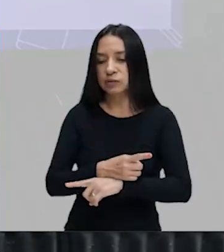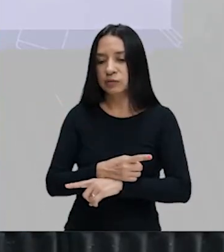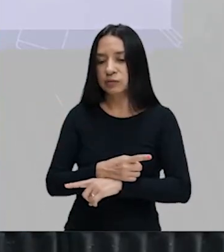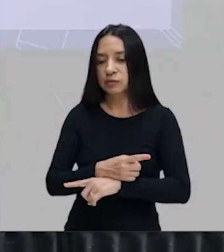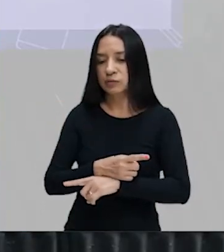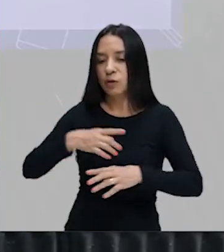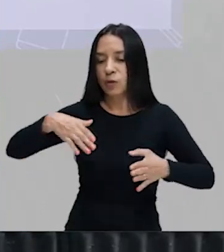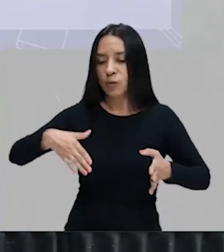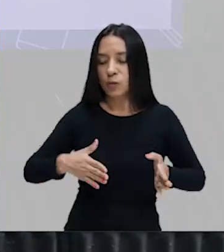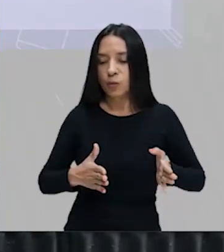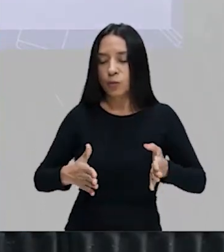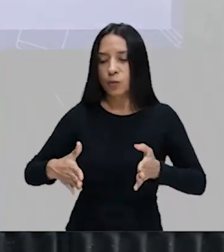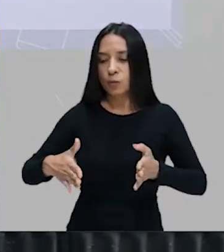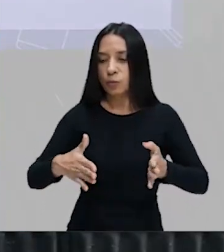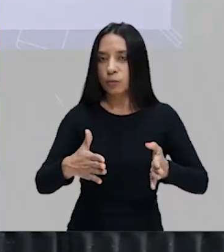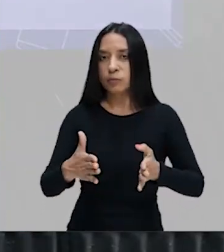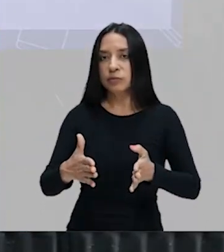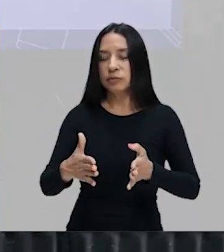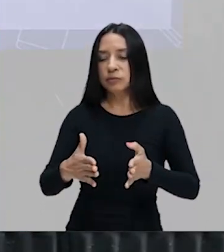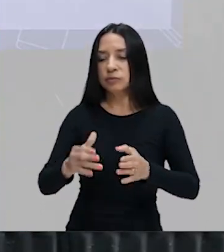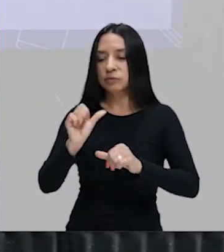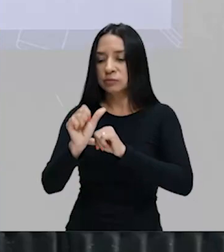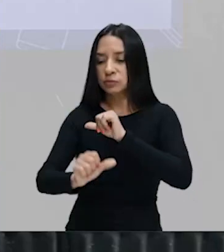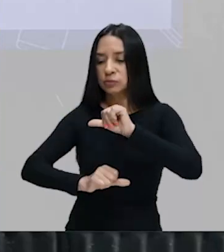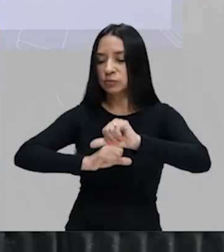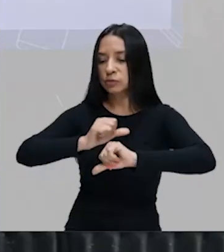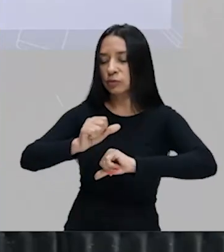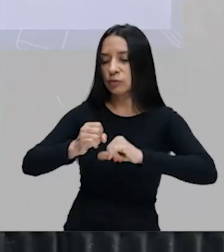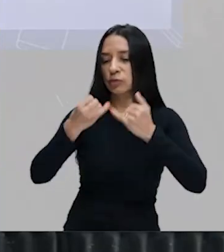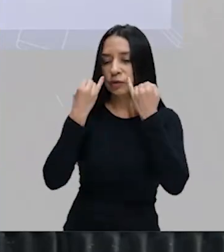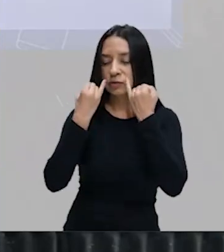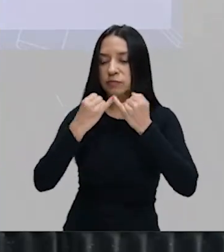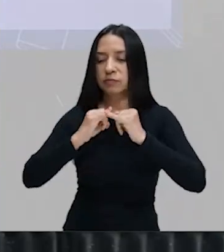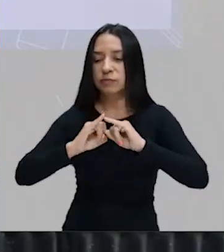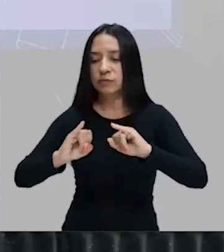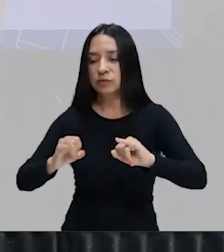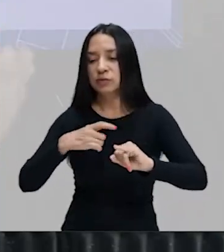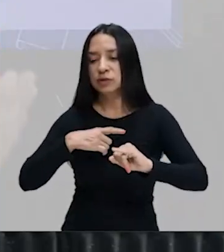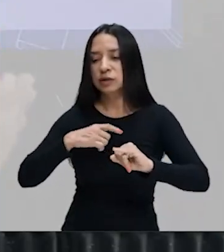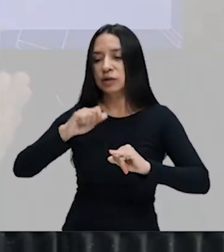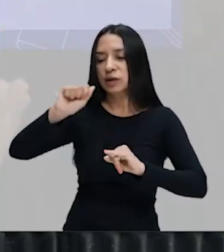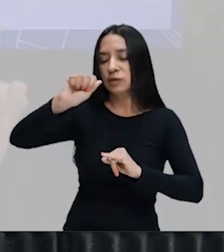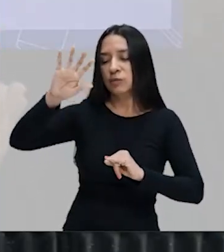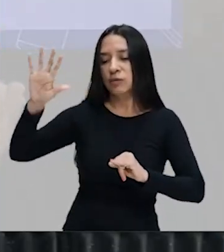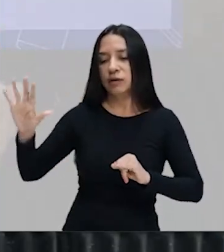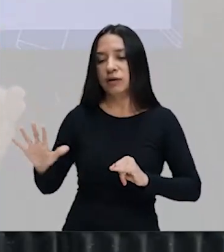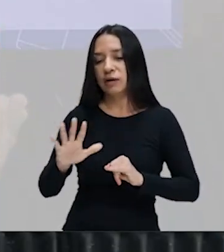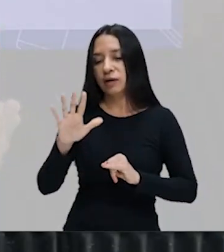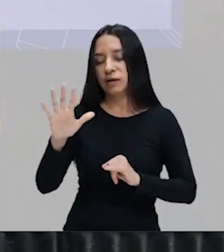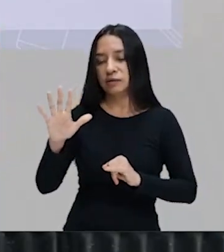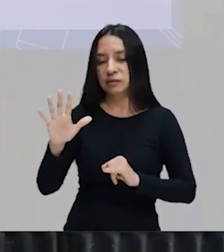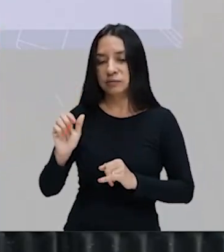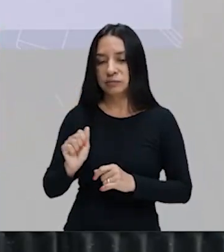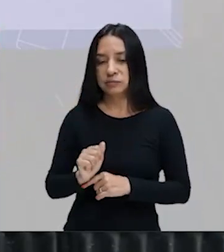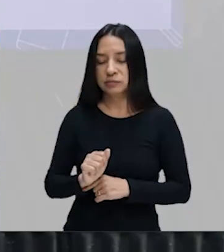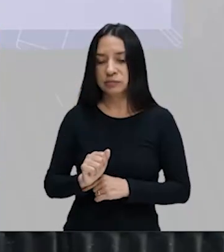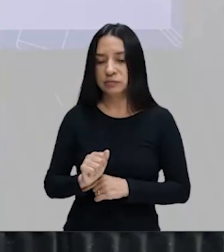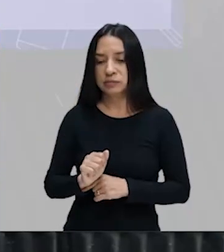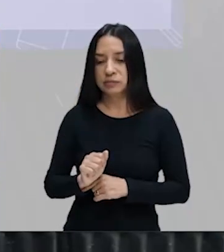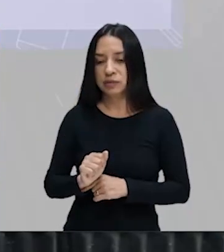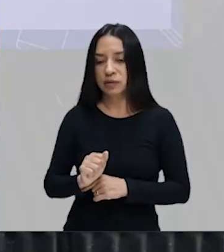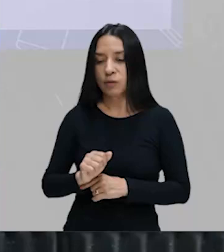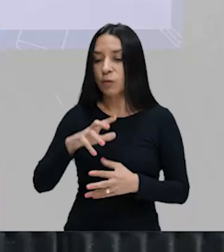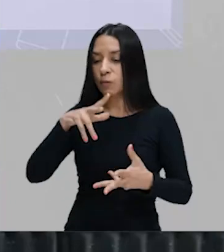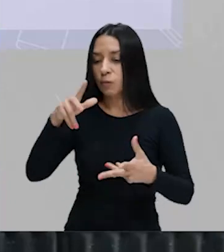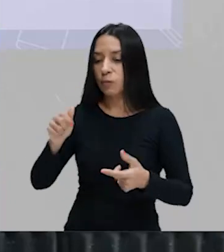rota marítima de troca de informações que existia com a Ásia Menor, principalmente, né, ali, mundo